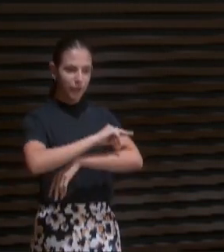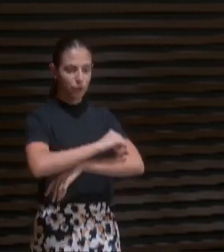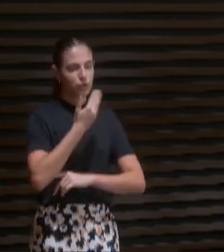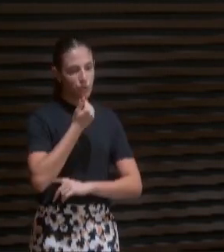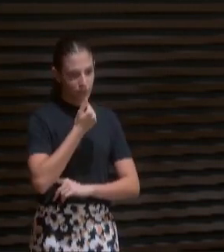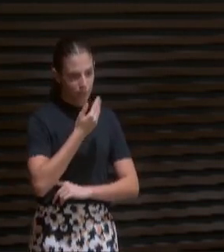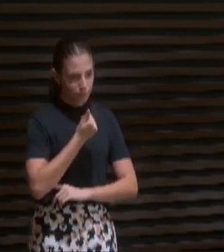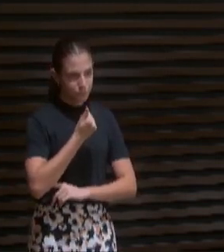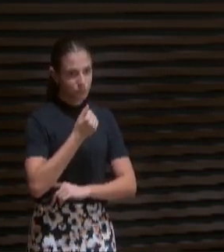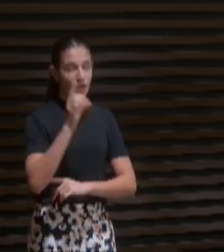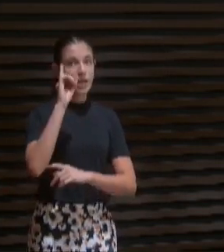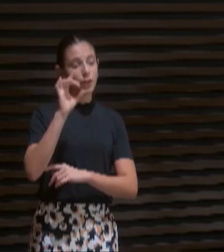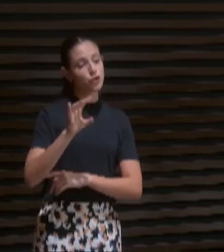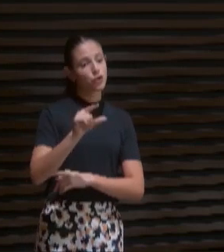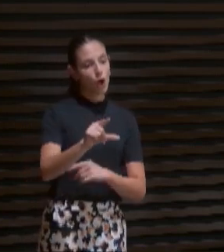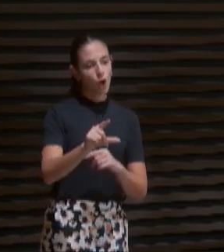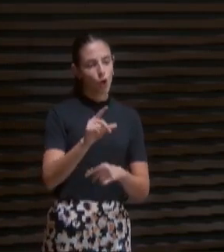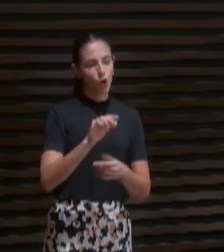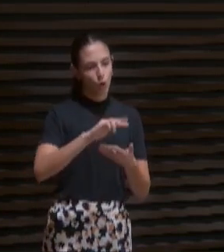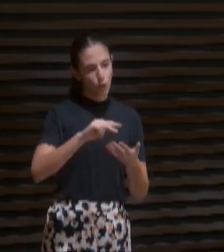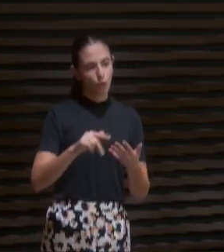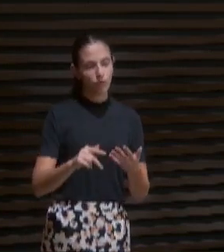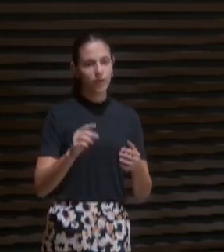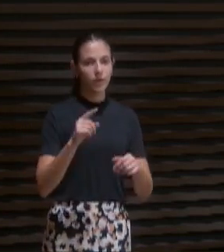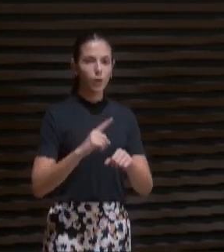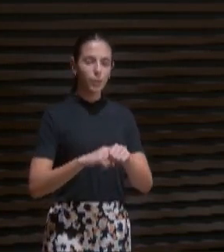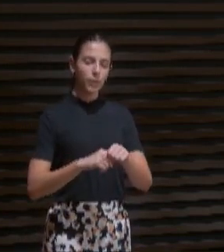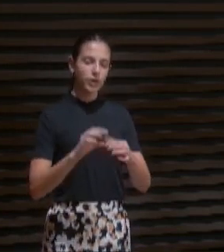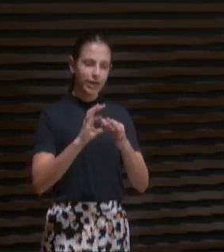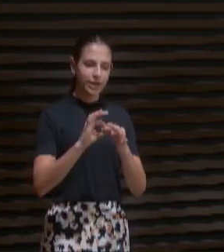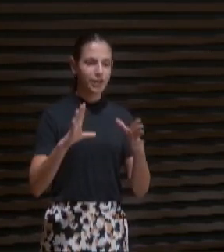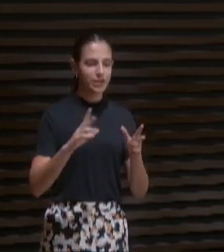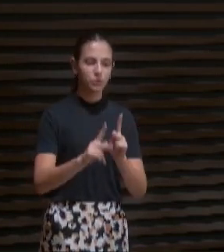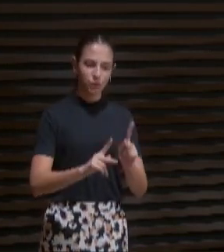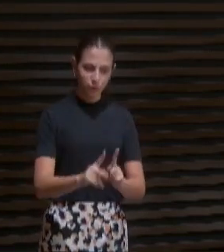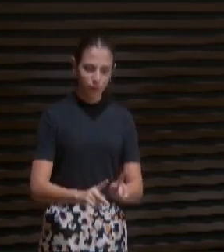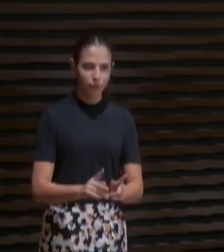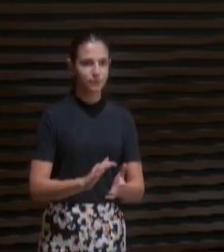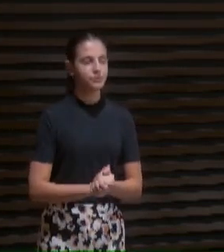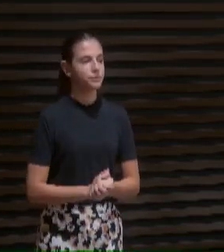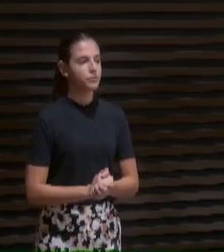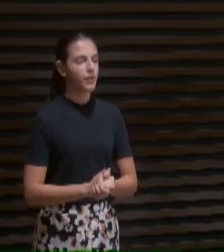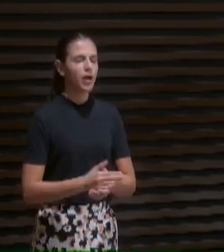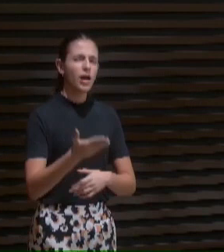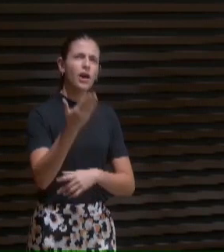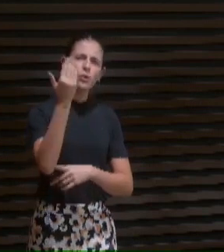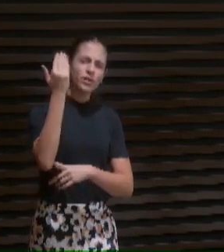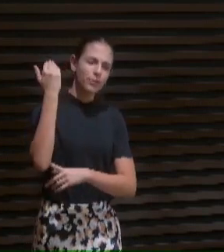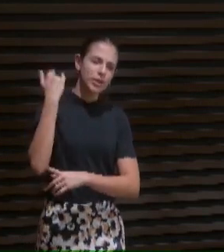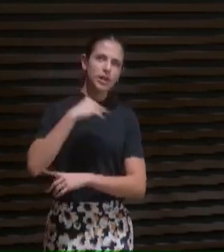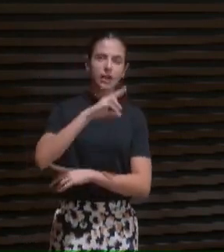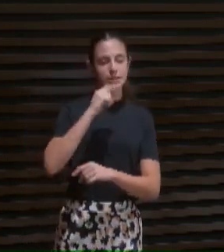E ele só contabiliza o tempo da libertação do povo. Eu já fiz aqui many years ago, um